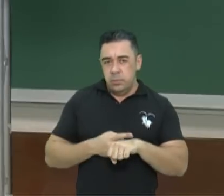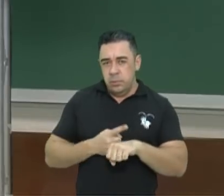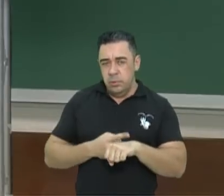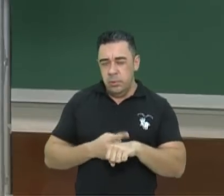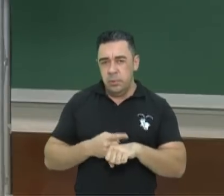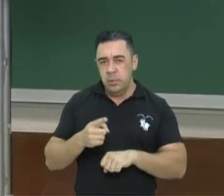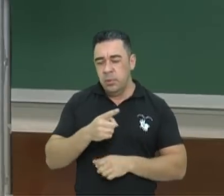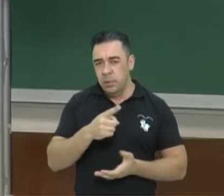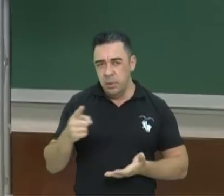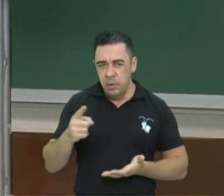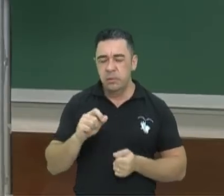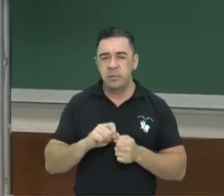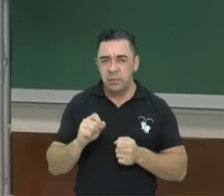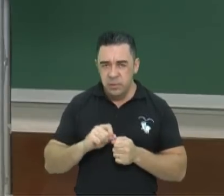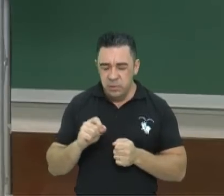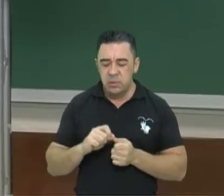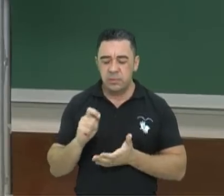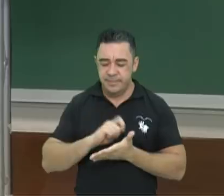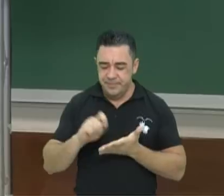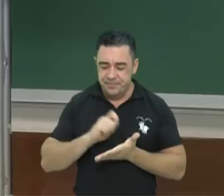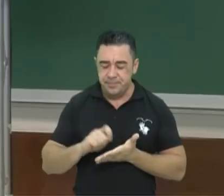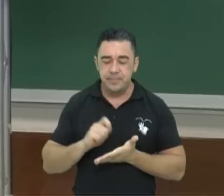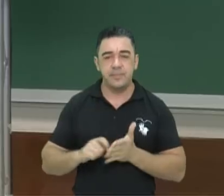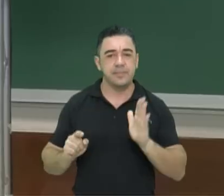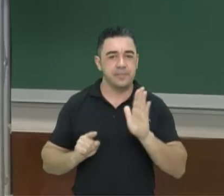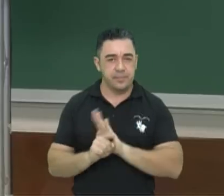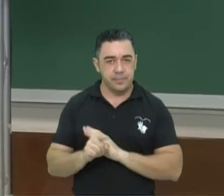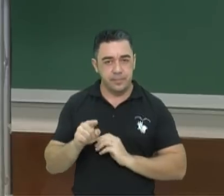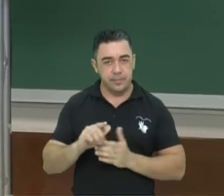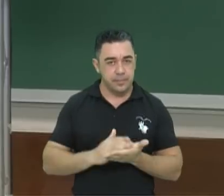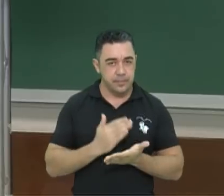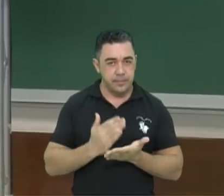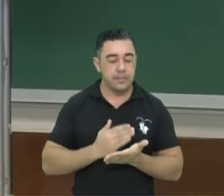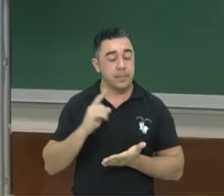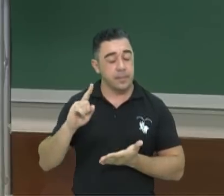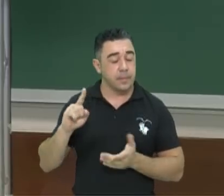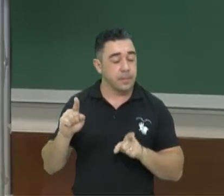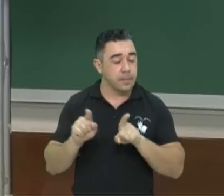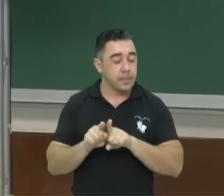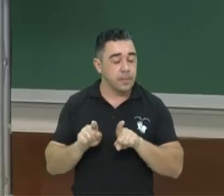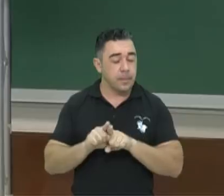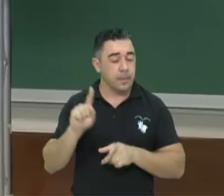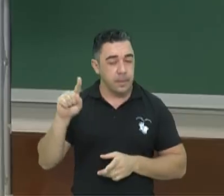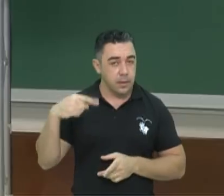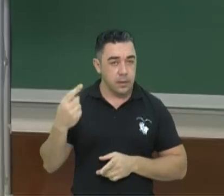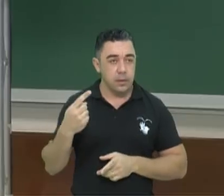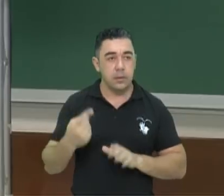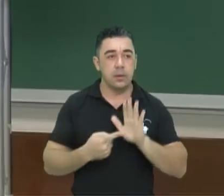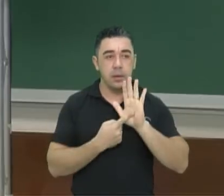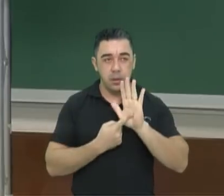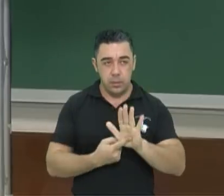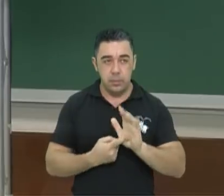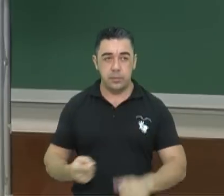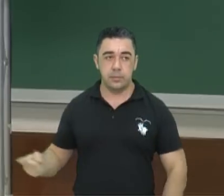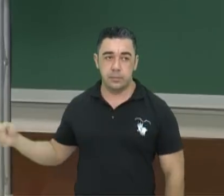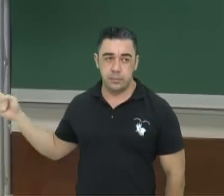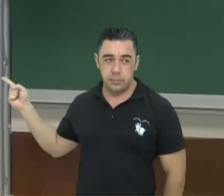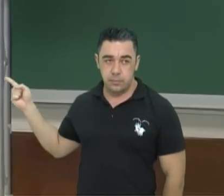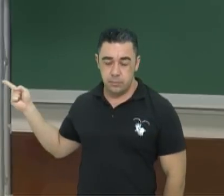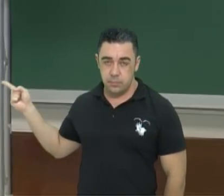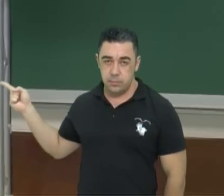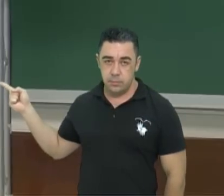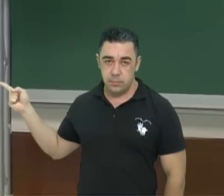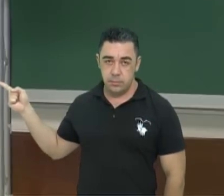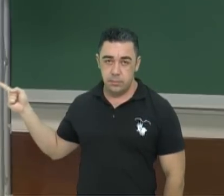para você transcrever a questão para o seu caderno e também, depois já vou te mostrar